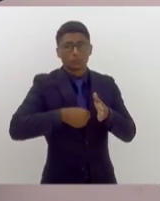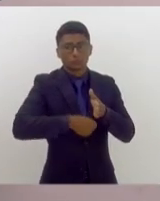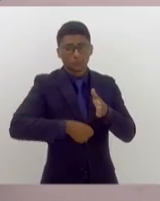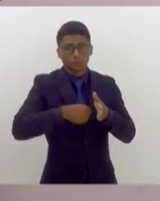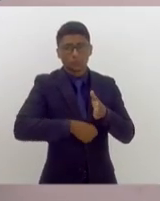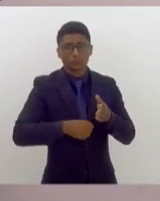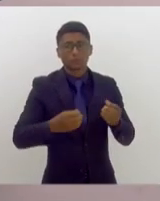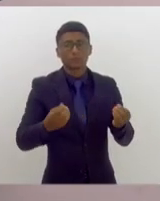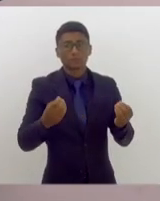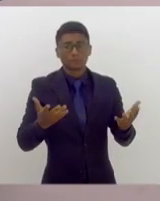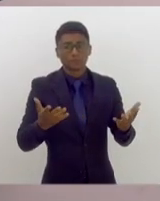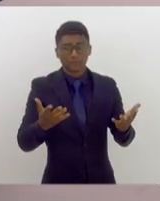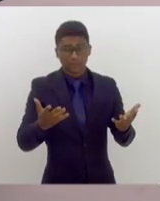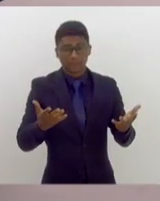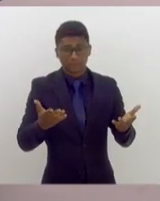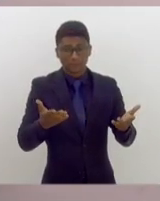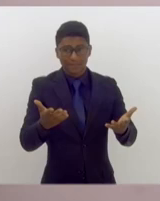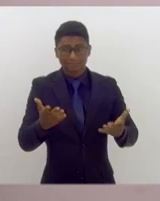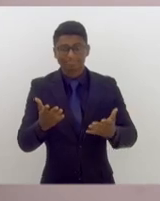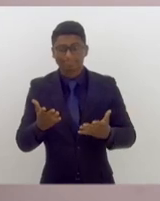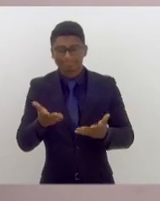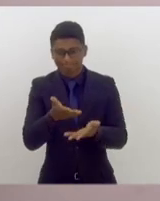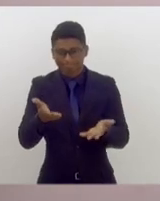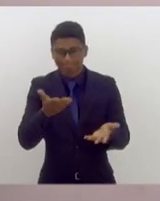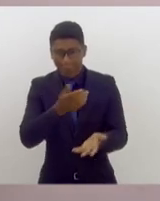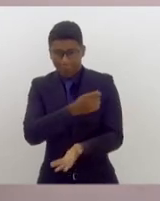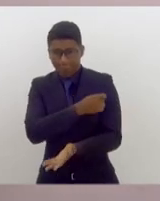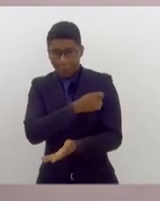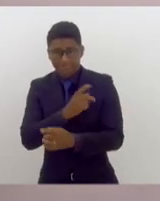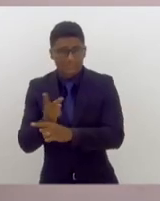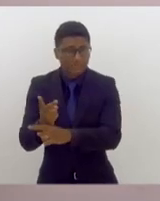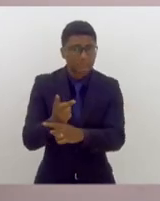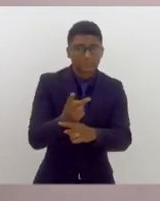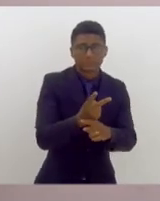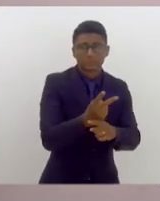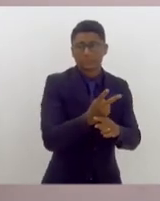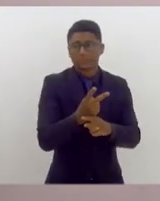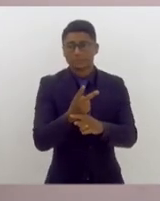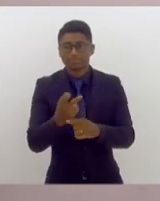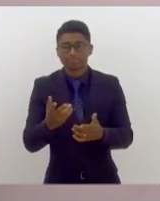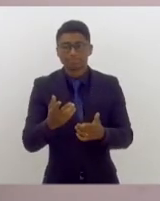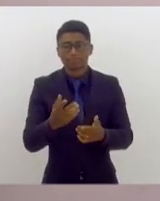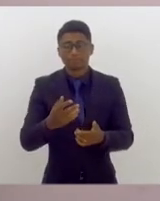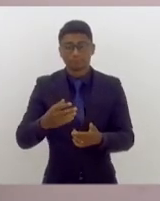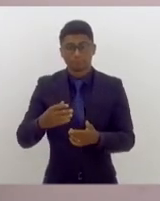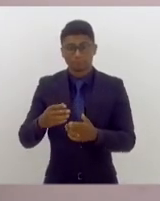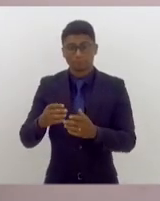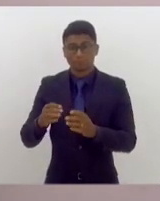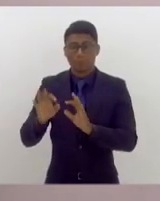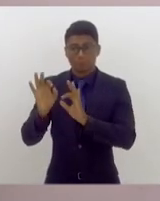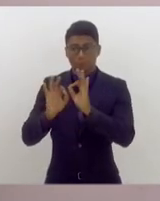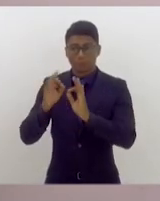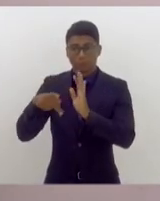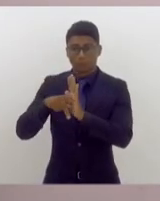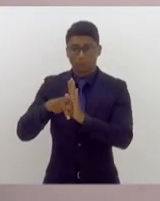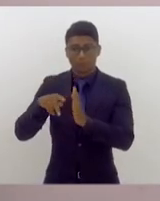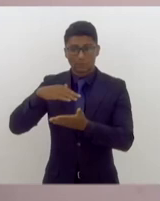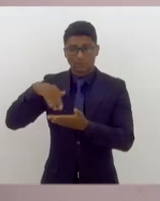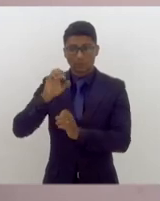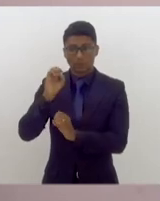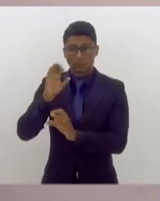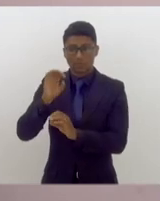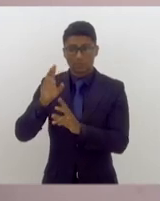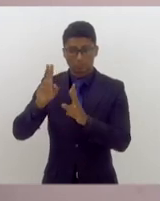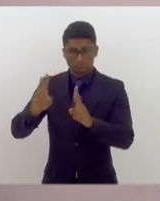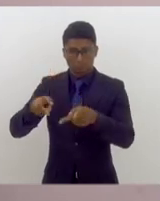pela busca ativa, né? A gente não sabe se o projeto que a SEDUC fez vai ser prorrogado, se não vai, se vai ser só